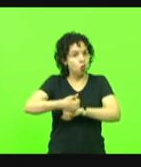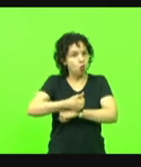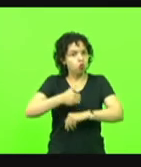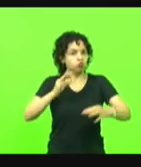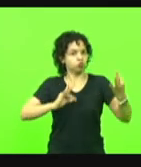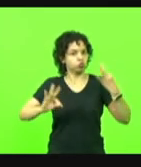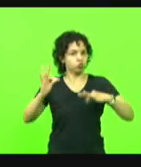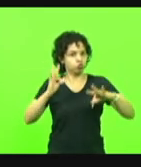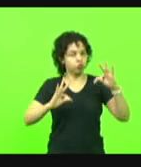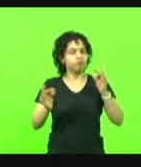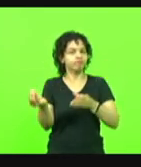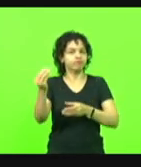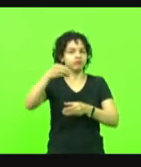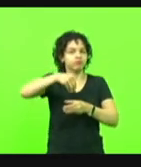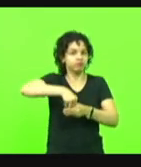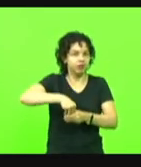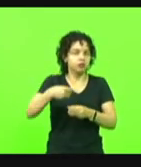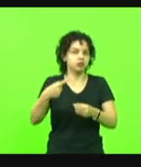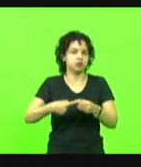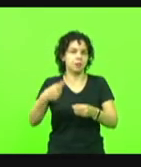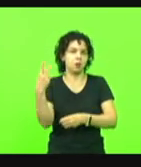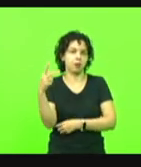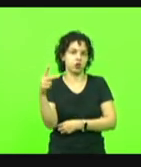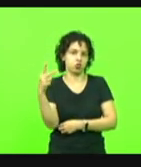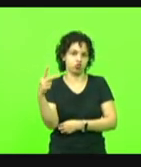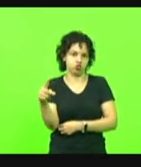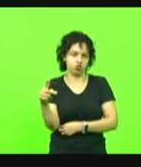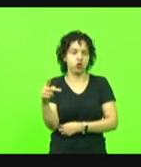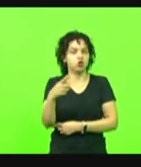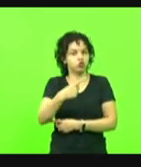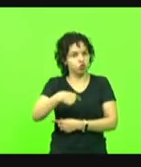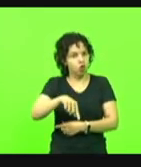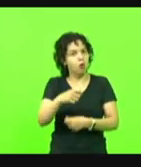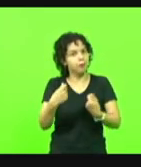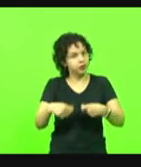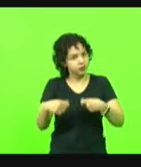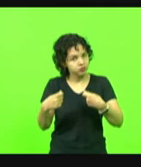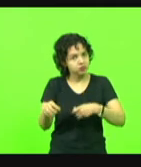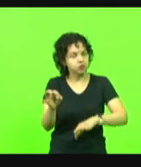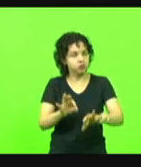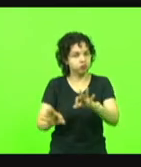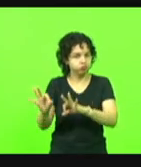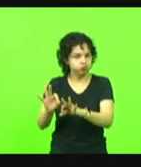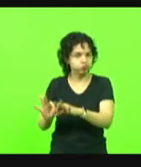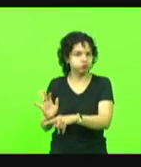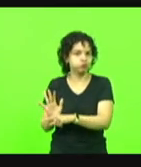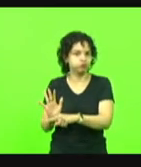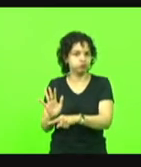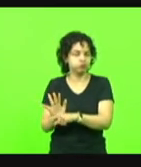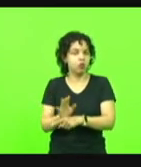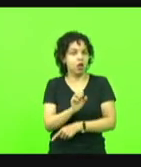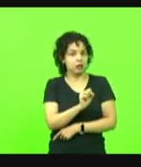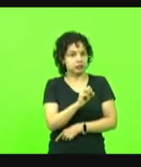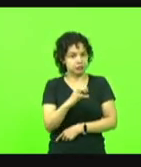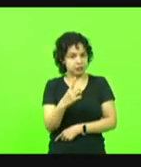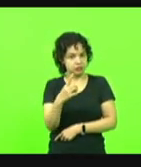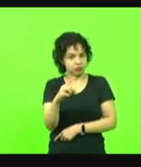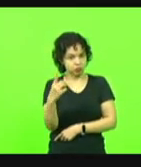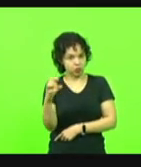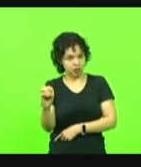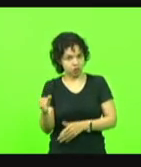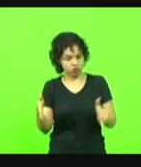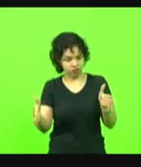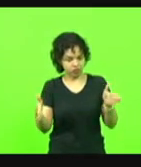realmente nós temos que dar essas condições. E a SC-110, nesse trecho, ela precisava uma melhoria, uma